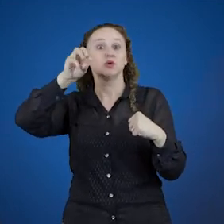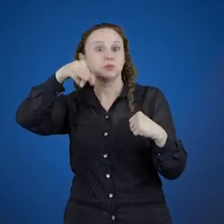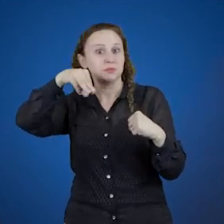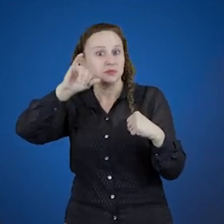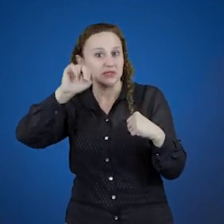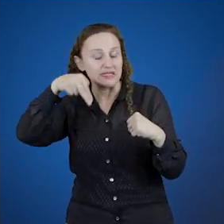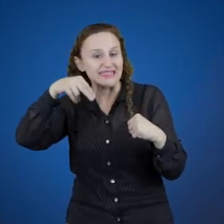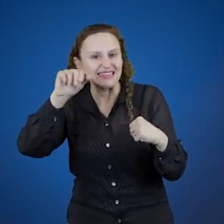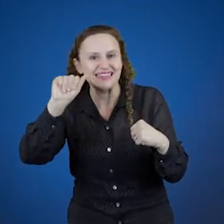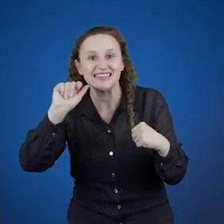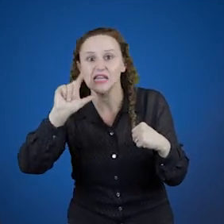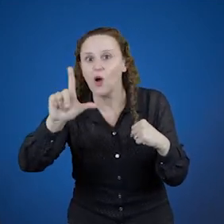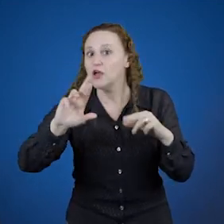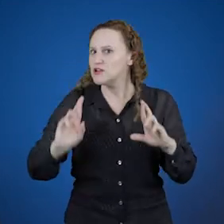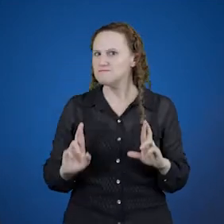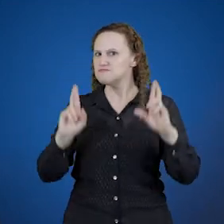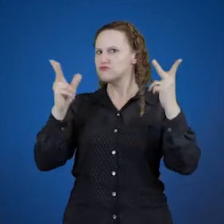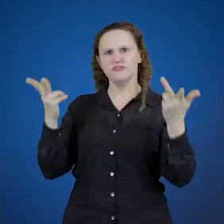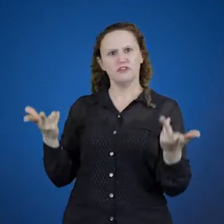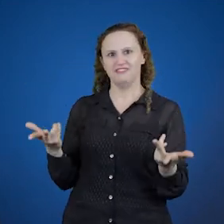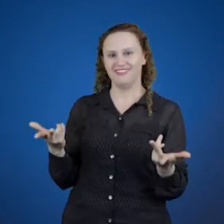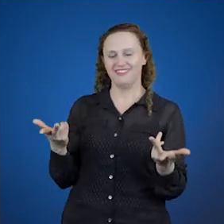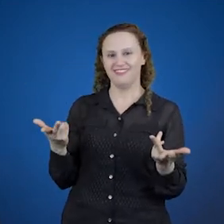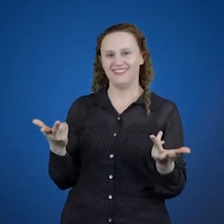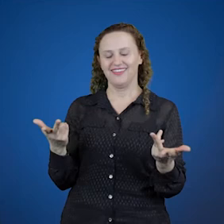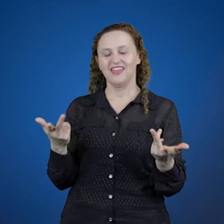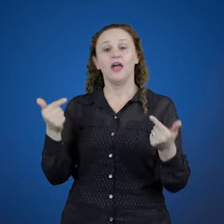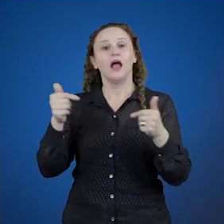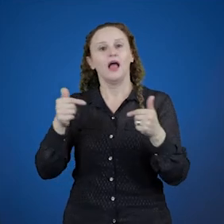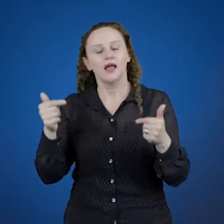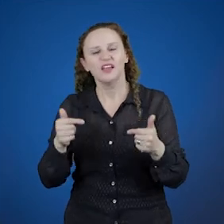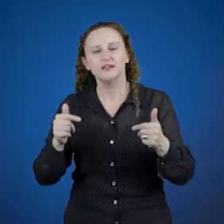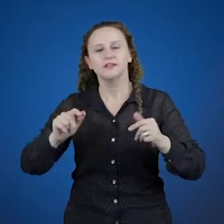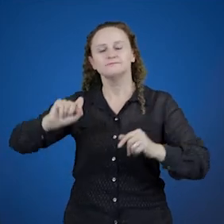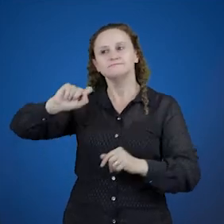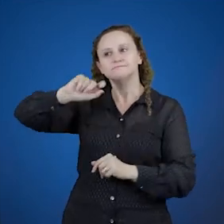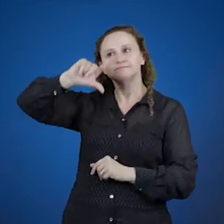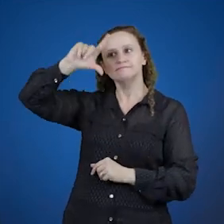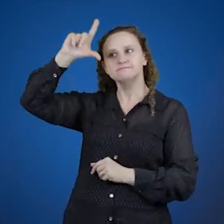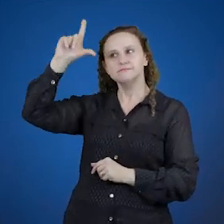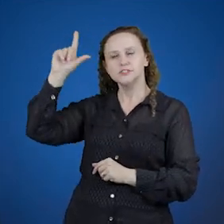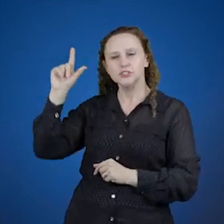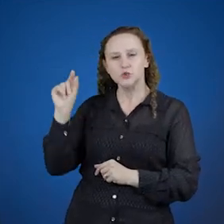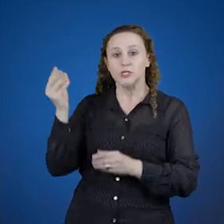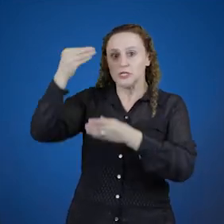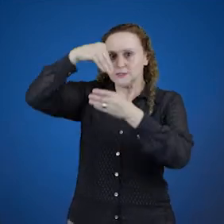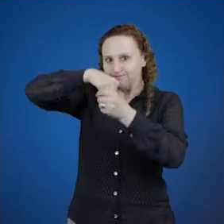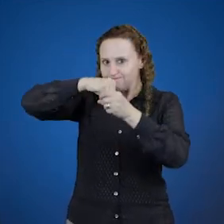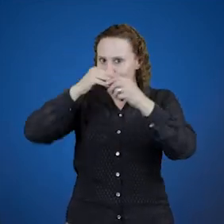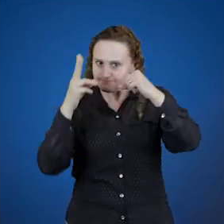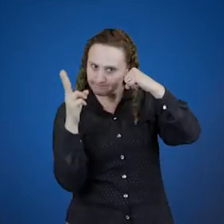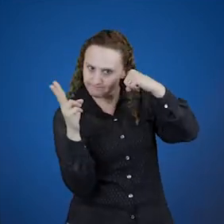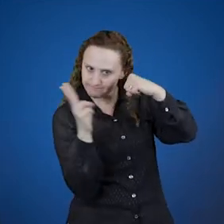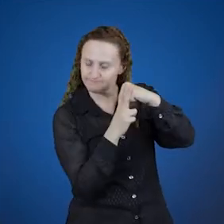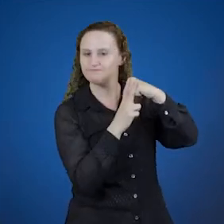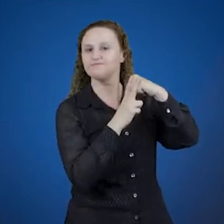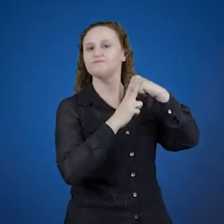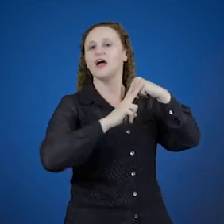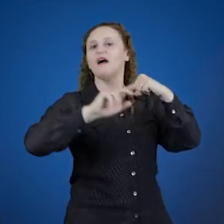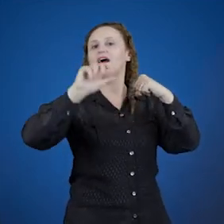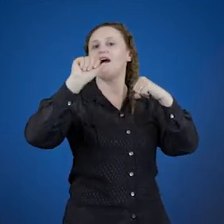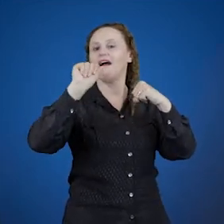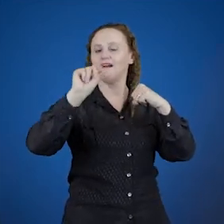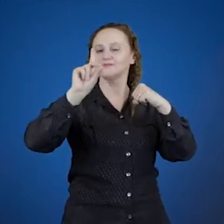lua porque está junto do nome agora a expressão lua está junto de um verbo por isso é um adjunto